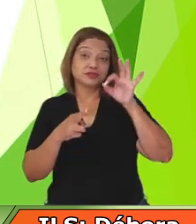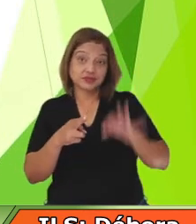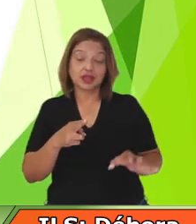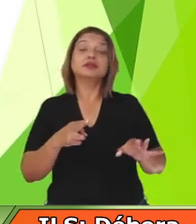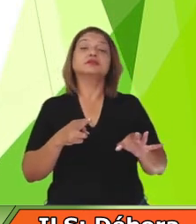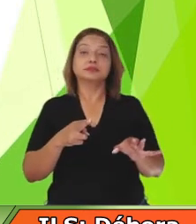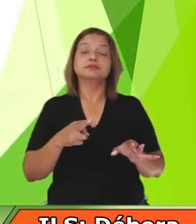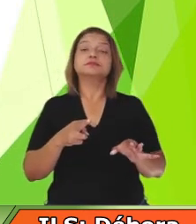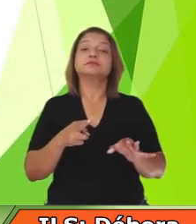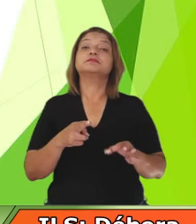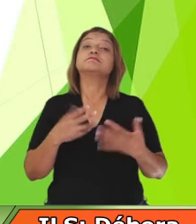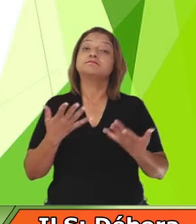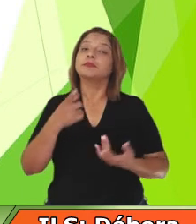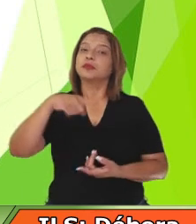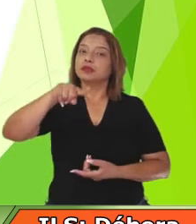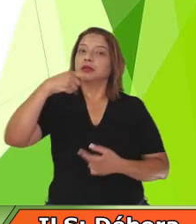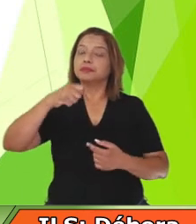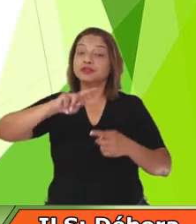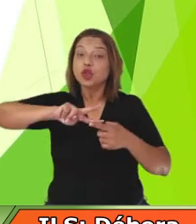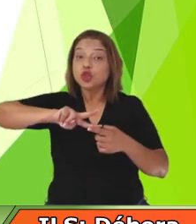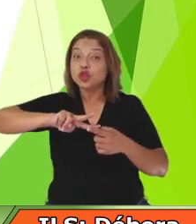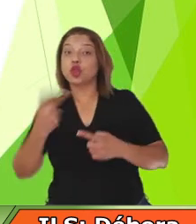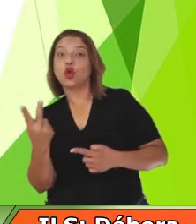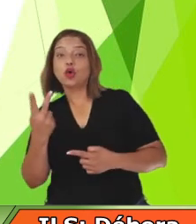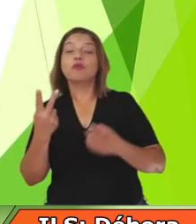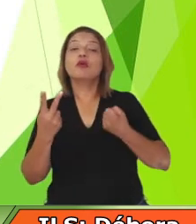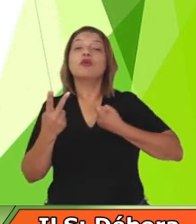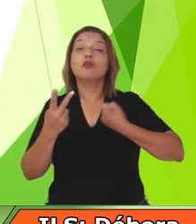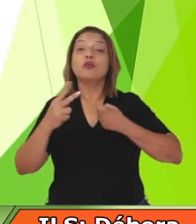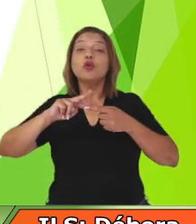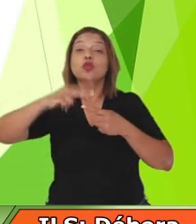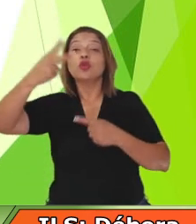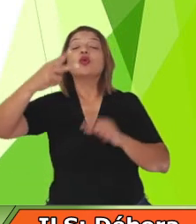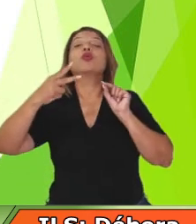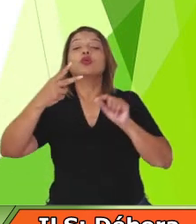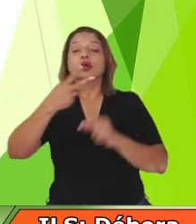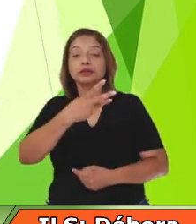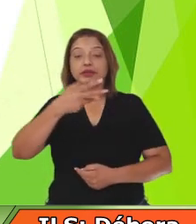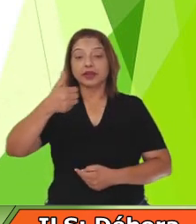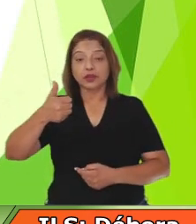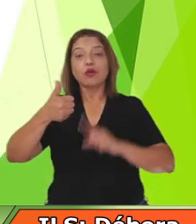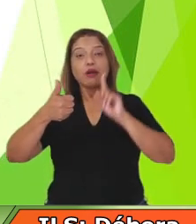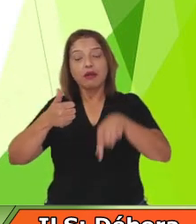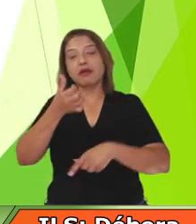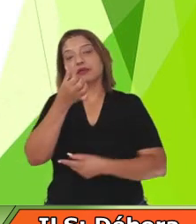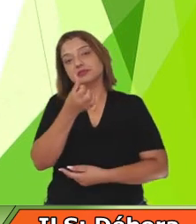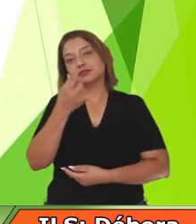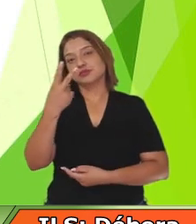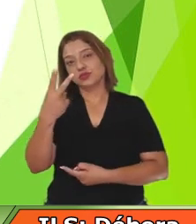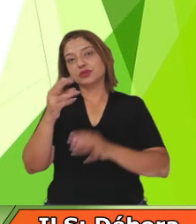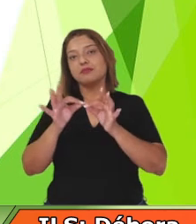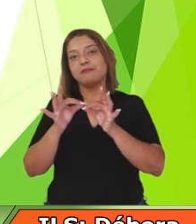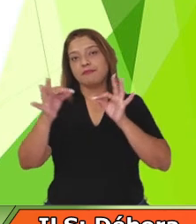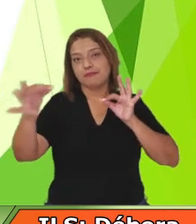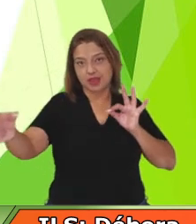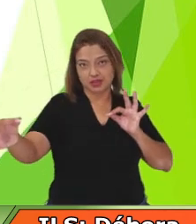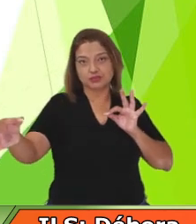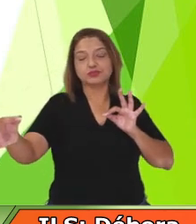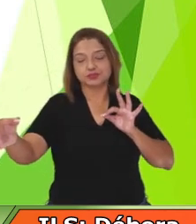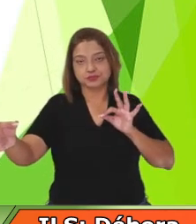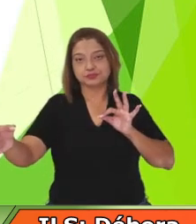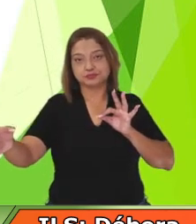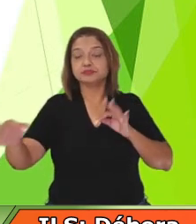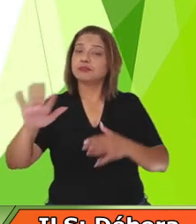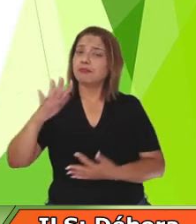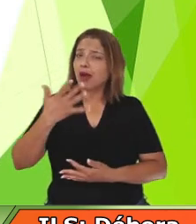que esse valor precisa ser dobrado, ou seja, o dobro de 31, 62 metros, tendo um